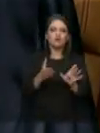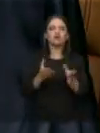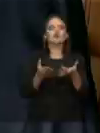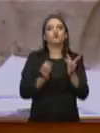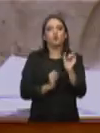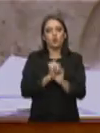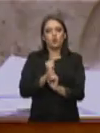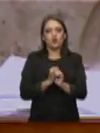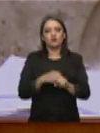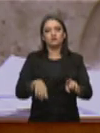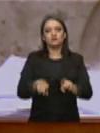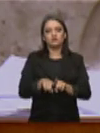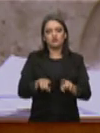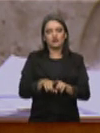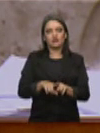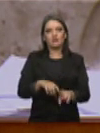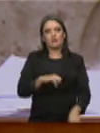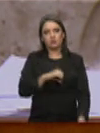nonagesimal.